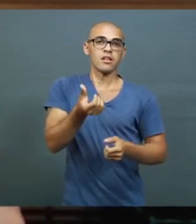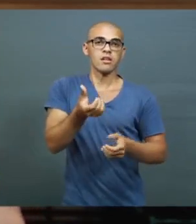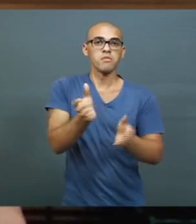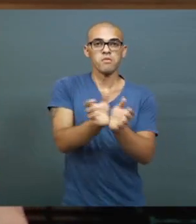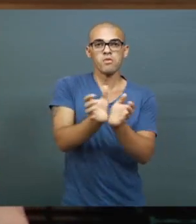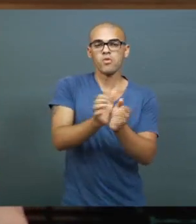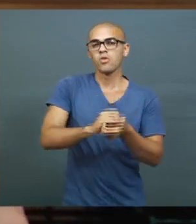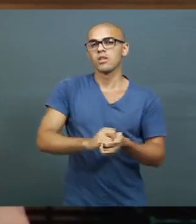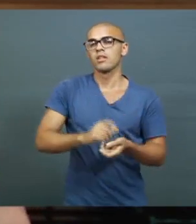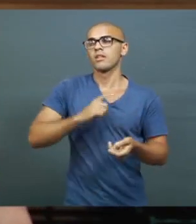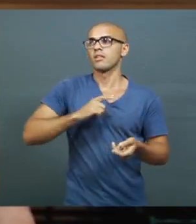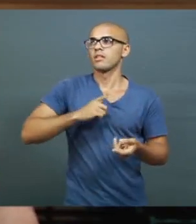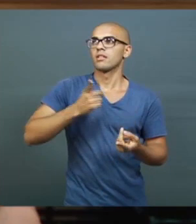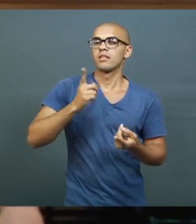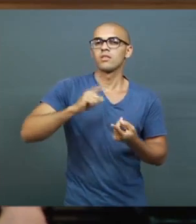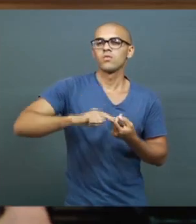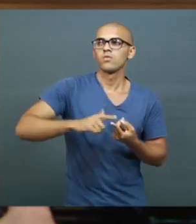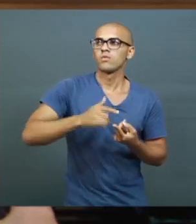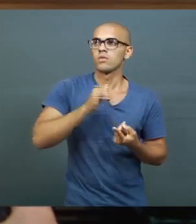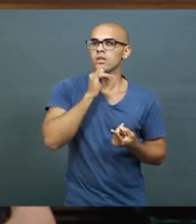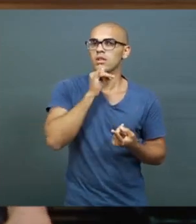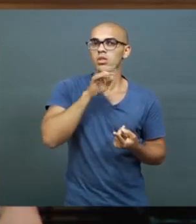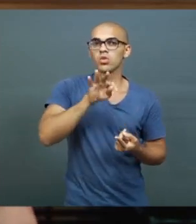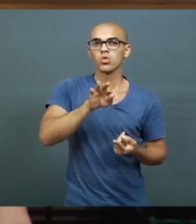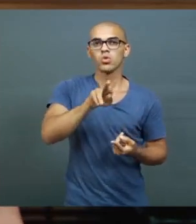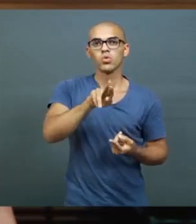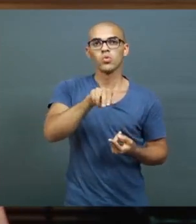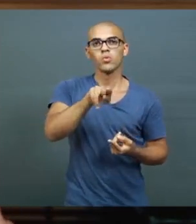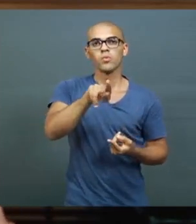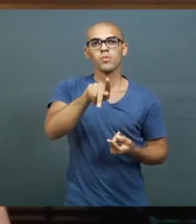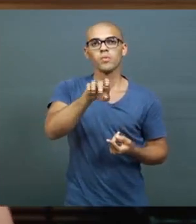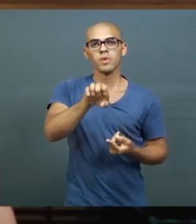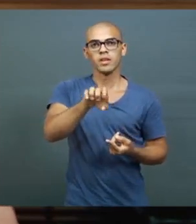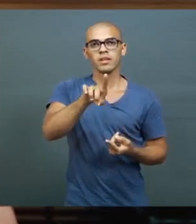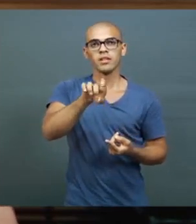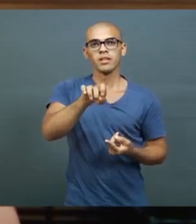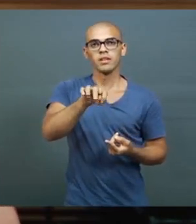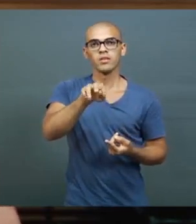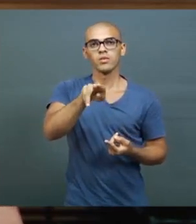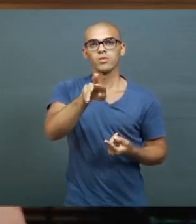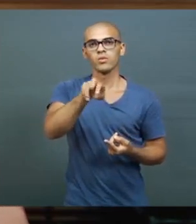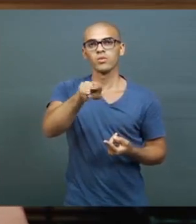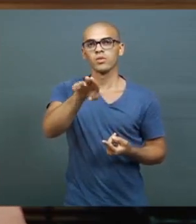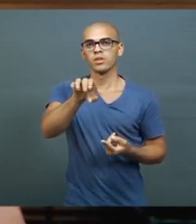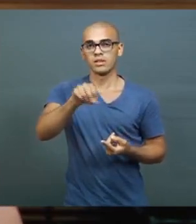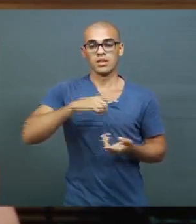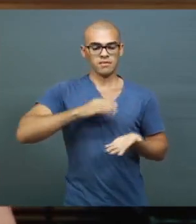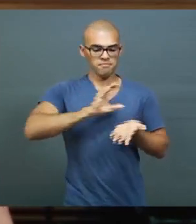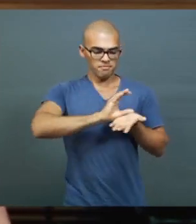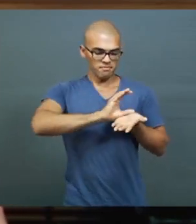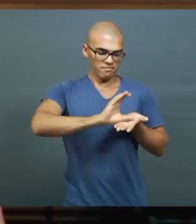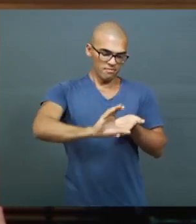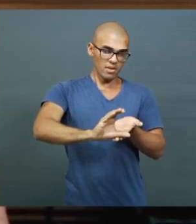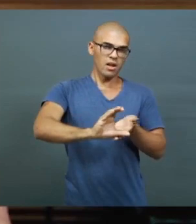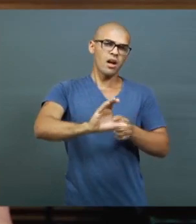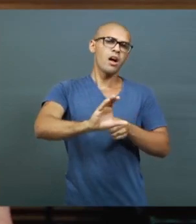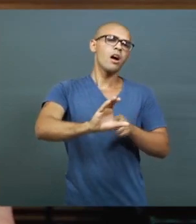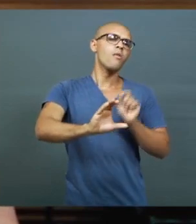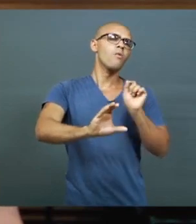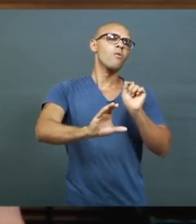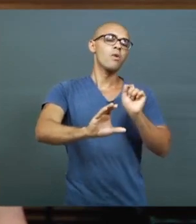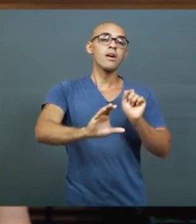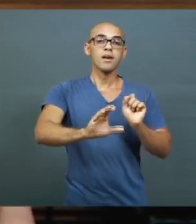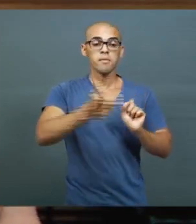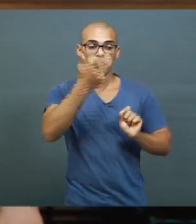Quem ficou com a gente o ano passado foi a Trupe de Truões. Ele recebe um recurso para administrar um número X de oficinas